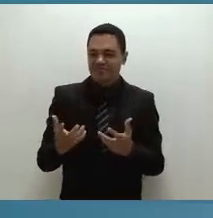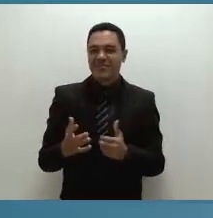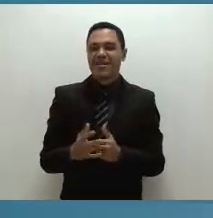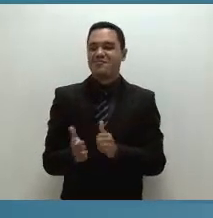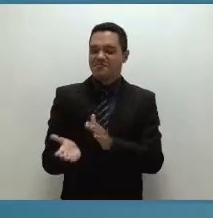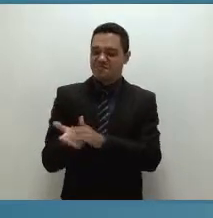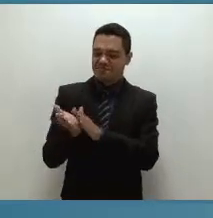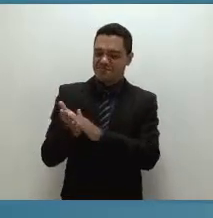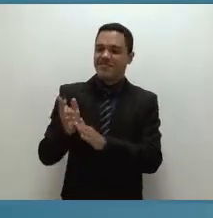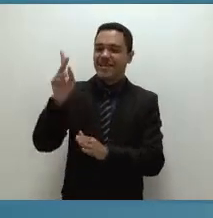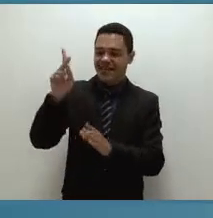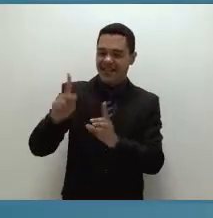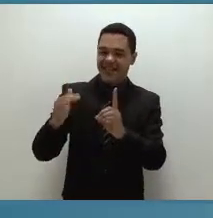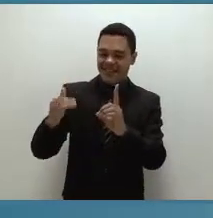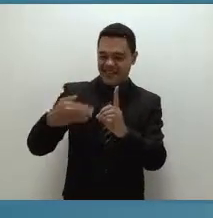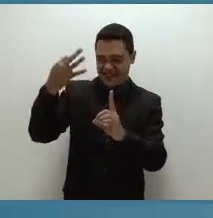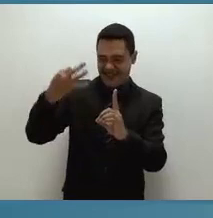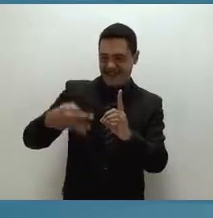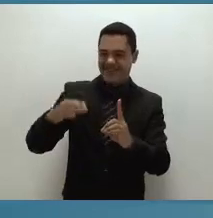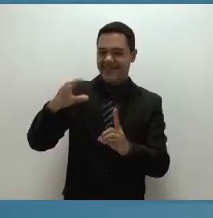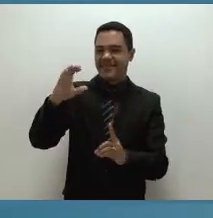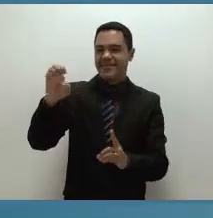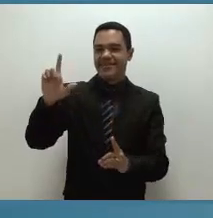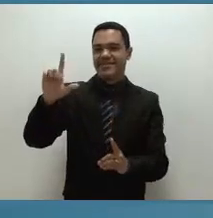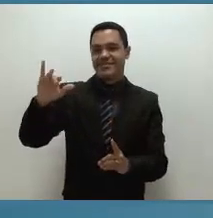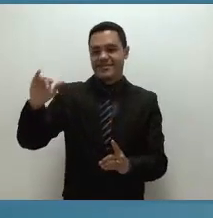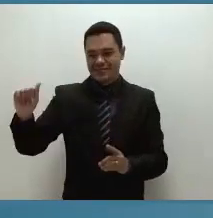presidente, parabéns. Desembargadora Nazaré,